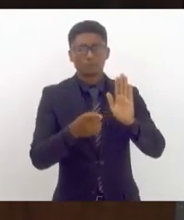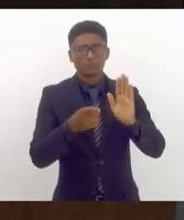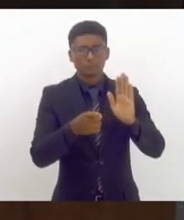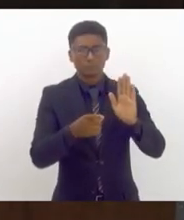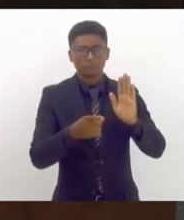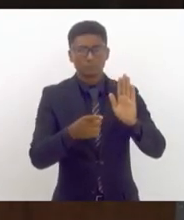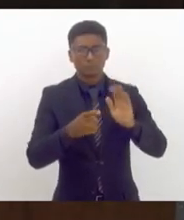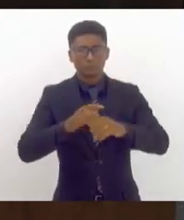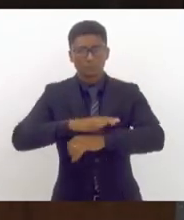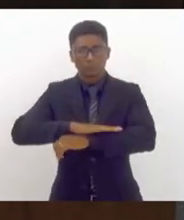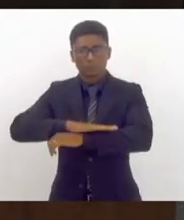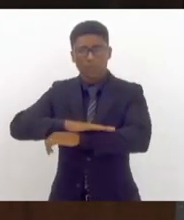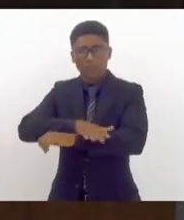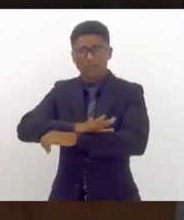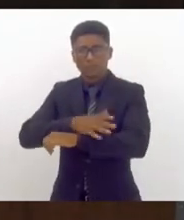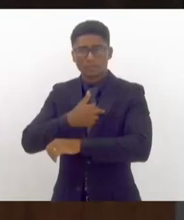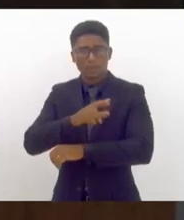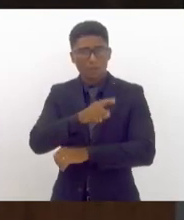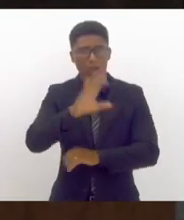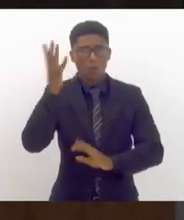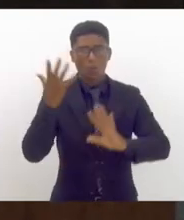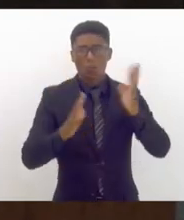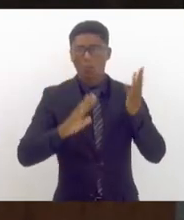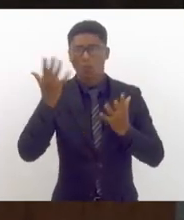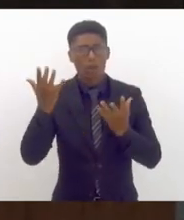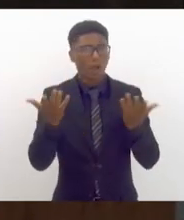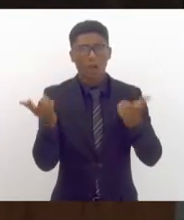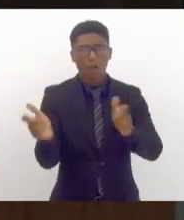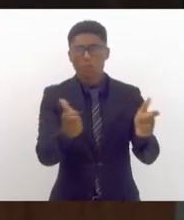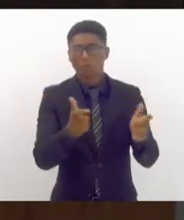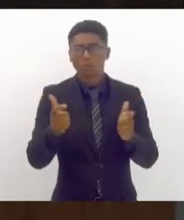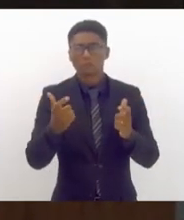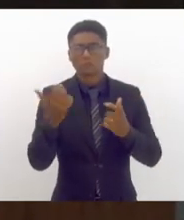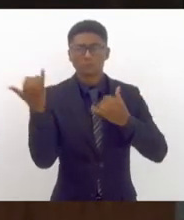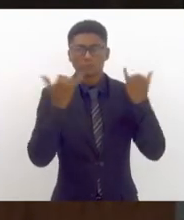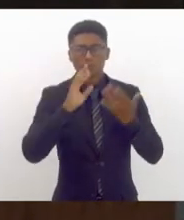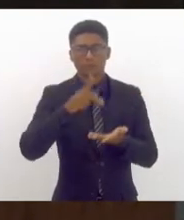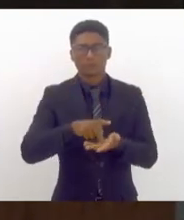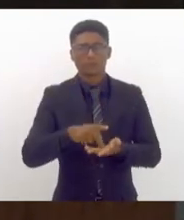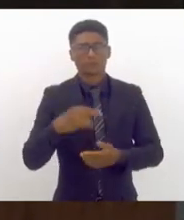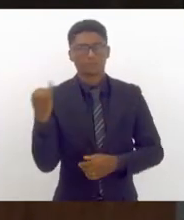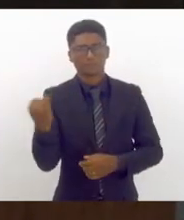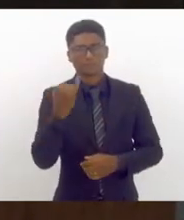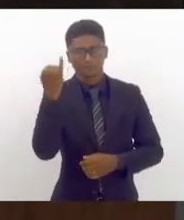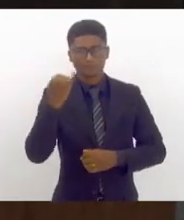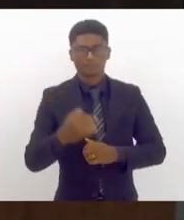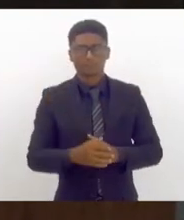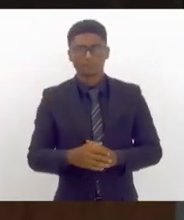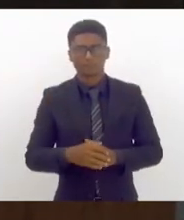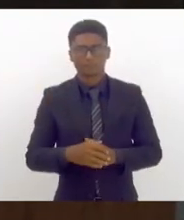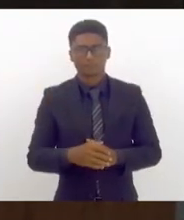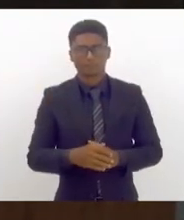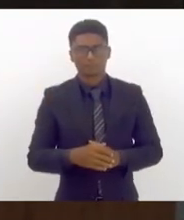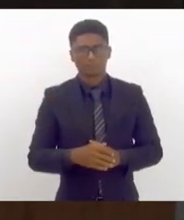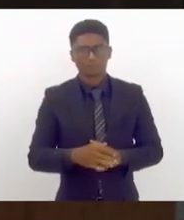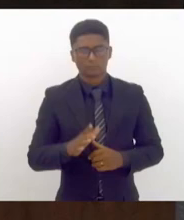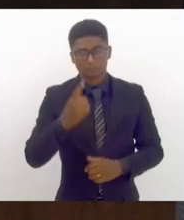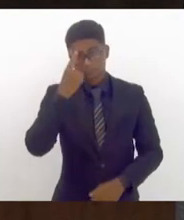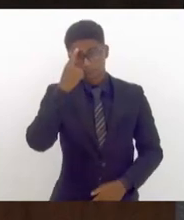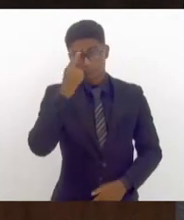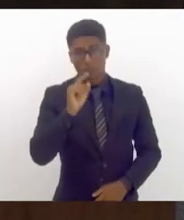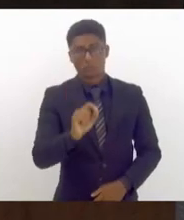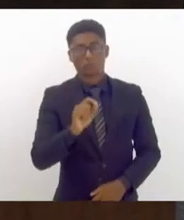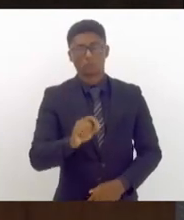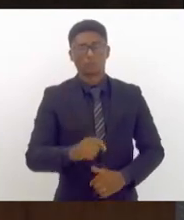processo de racismo religioso se opera de maneira concreta. E aí, senhora presidenta, para finalizar, lembrar